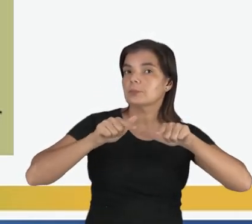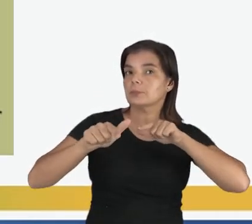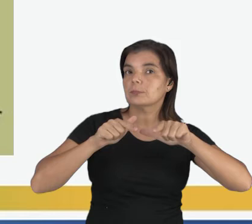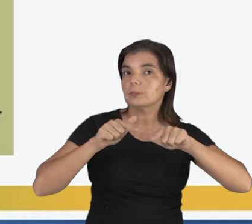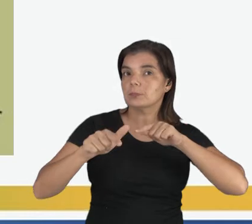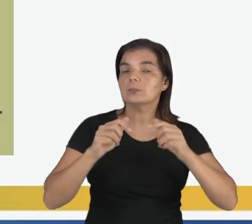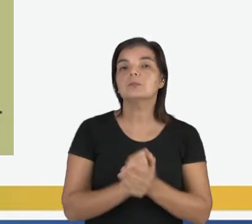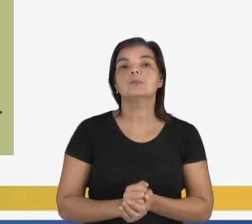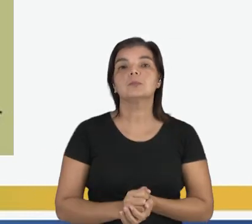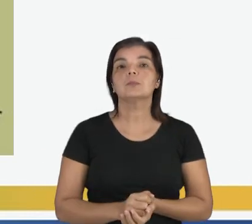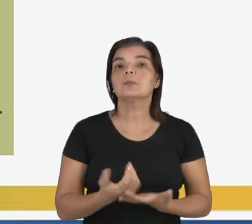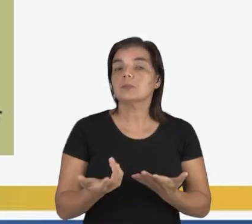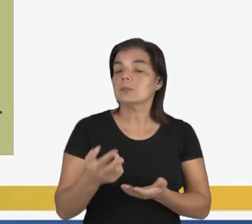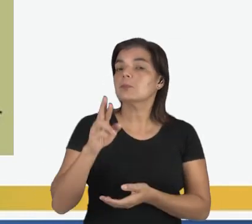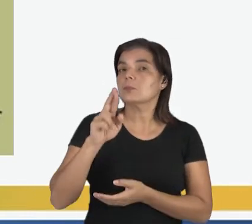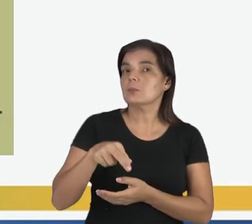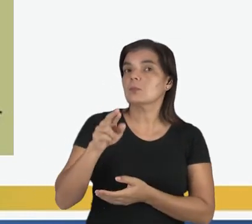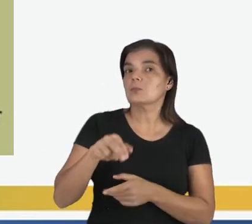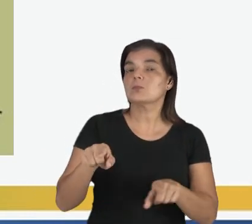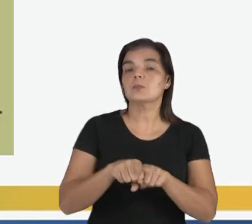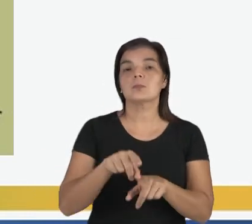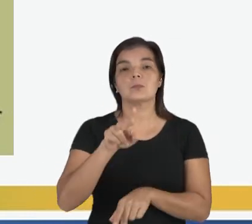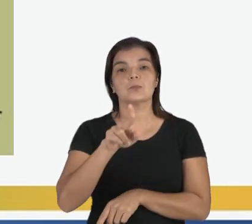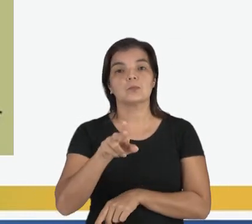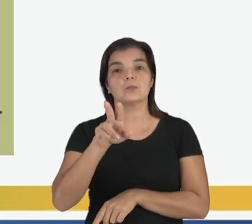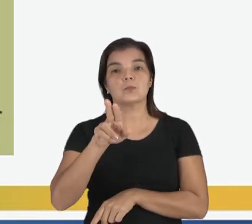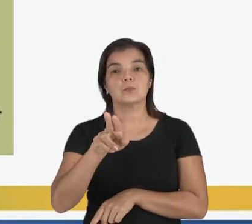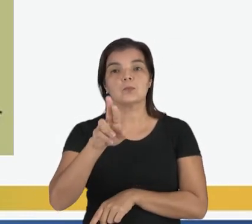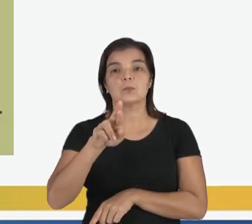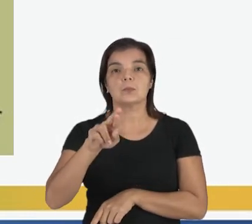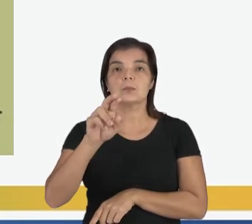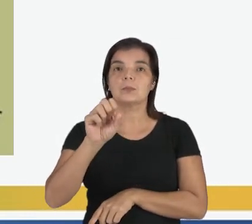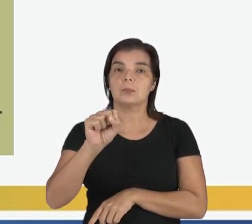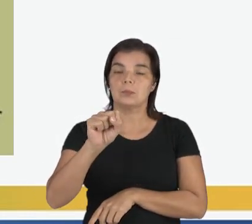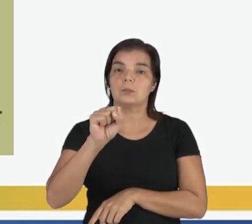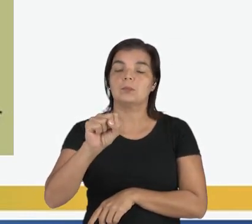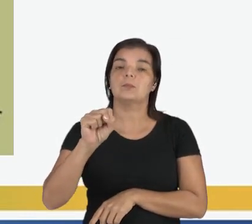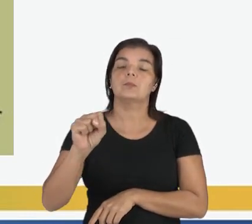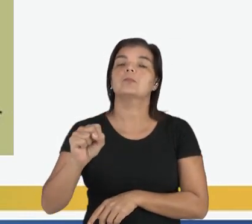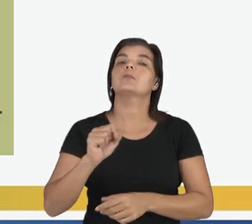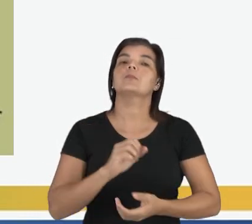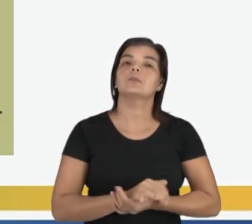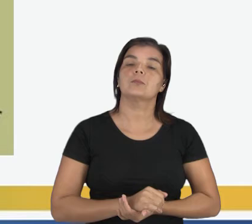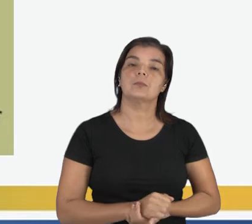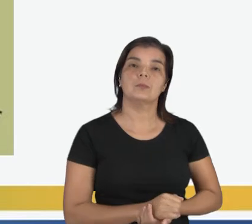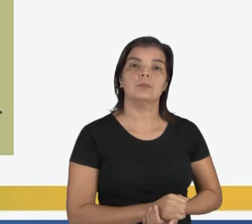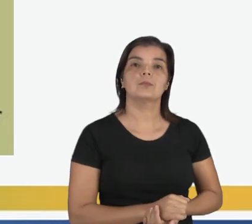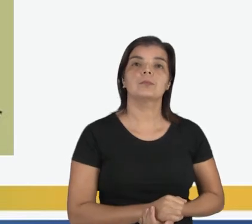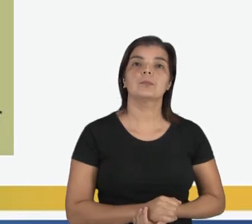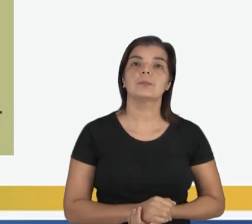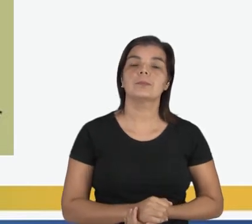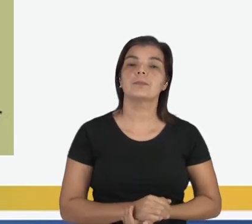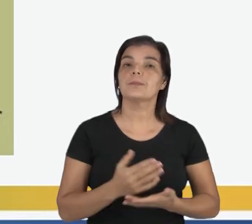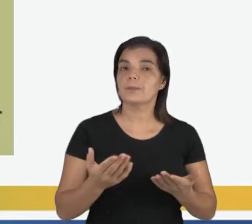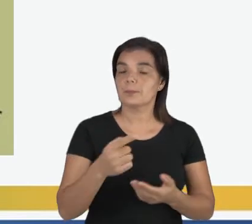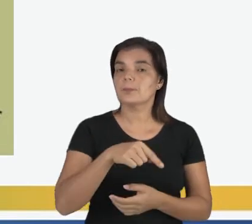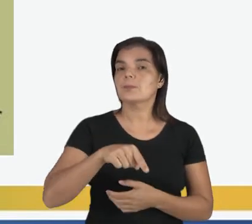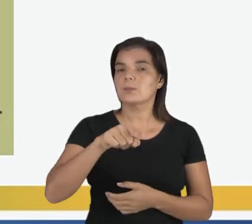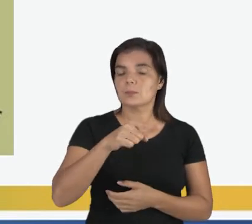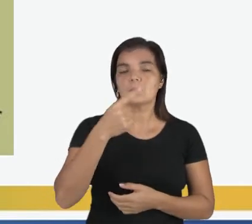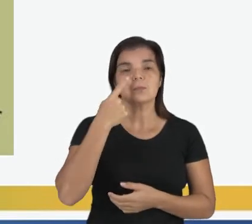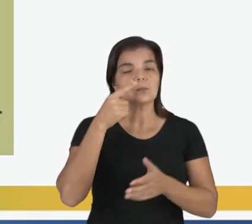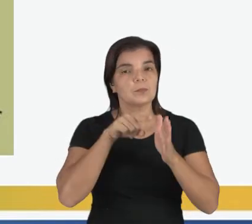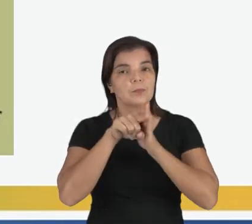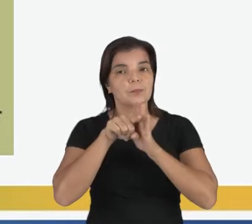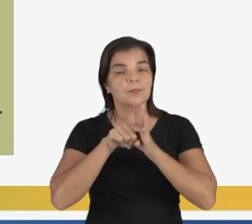mão dos trabalhadores, e a Rússia passou a se chamar, então, de União das Repúblicas Socialistas Soviéticas, tá? Eu sei que depois vocês